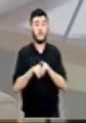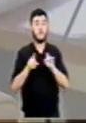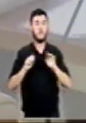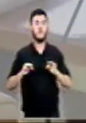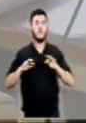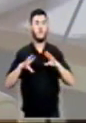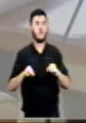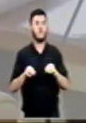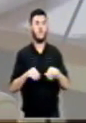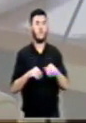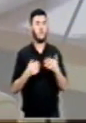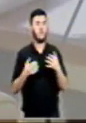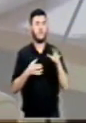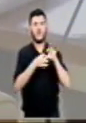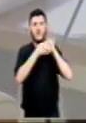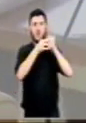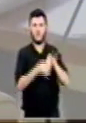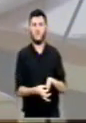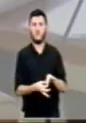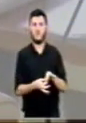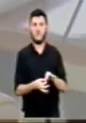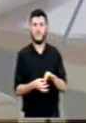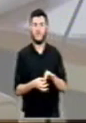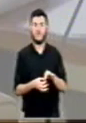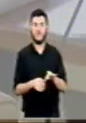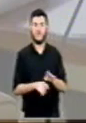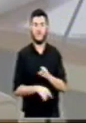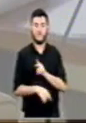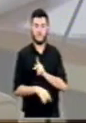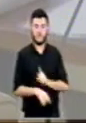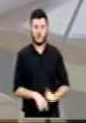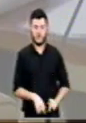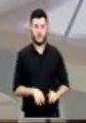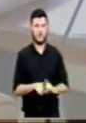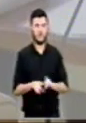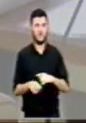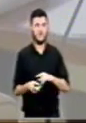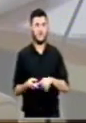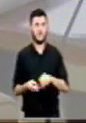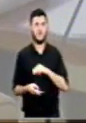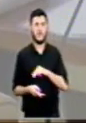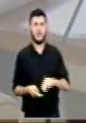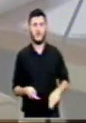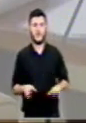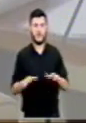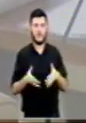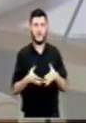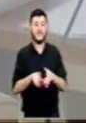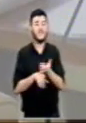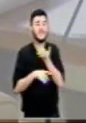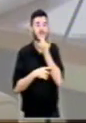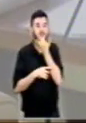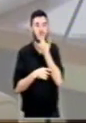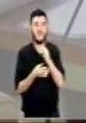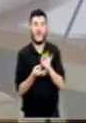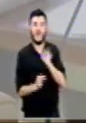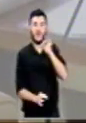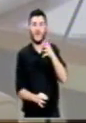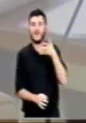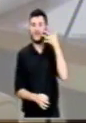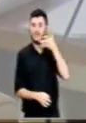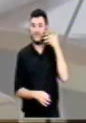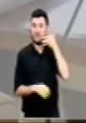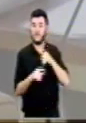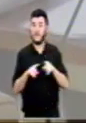cenário processual, senhor presidente e eminentes ministros, e me excuso pelo alongado, mas já